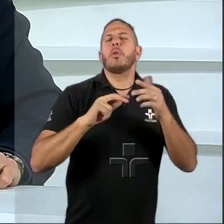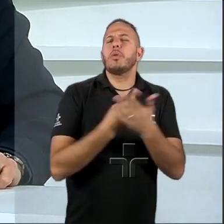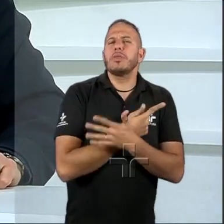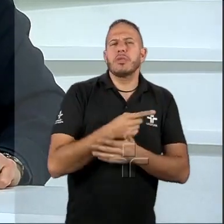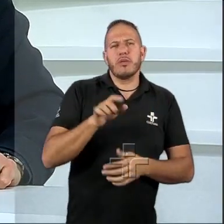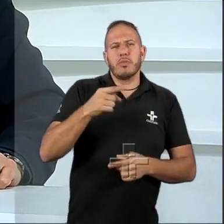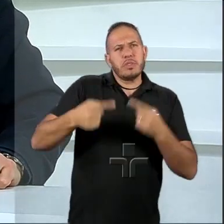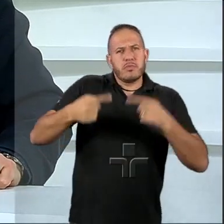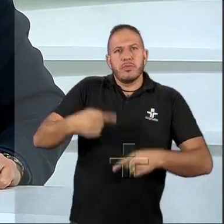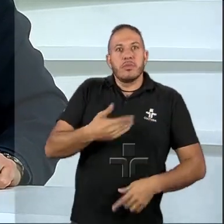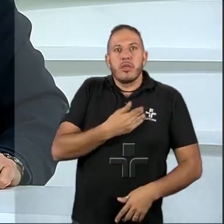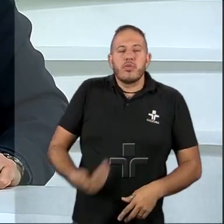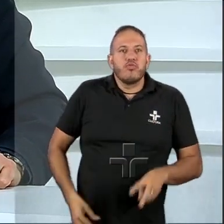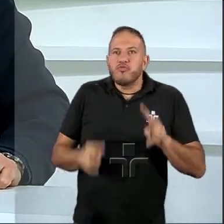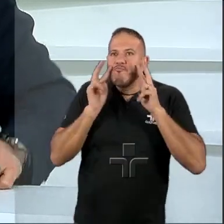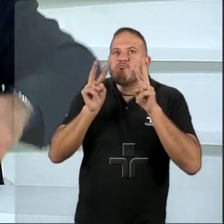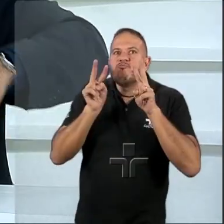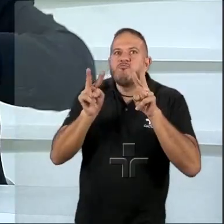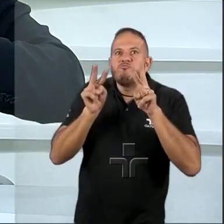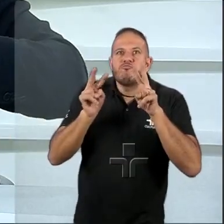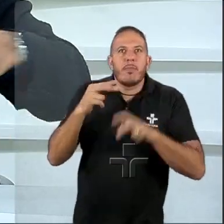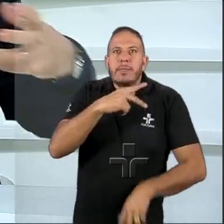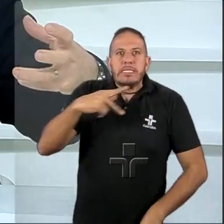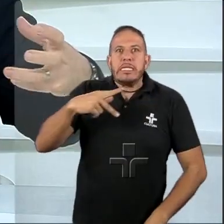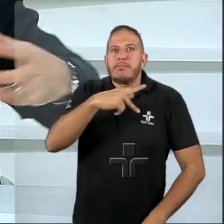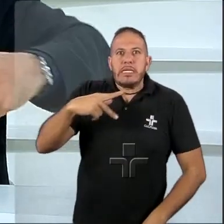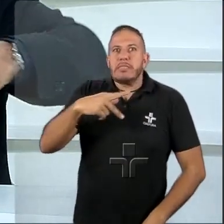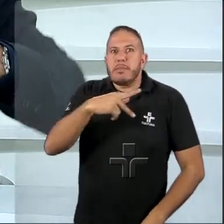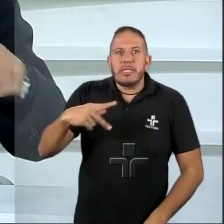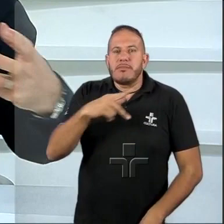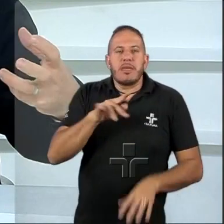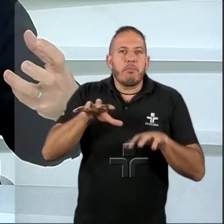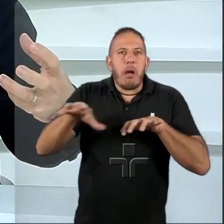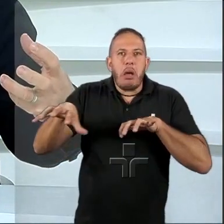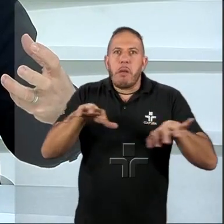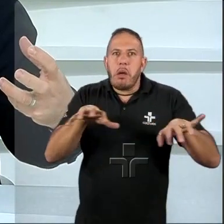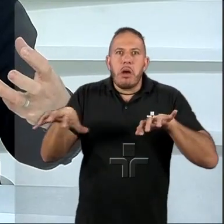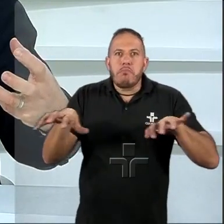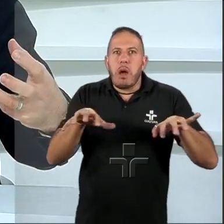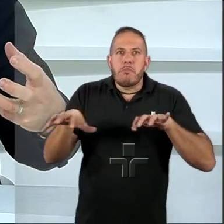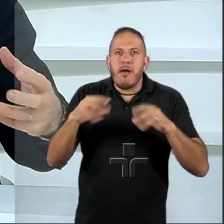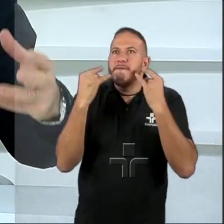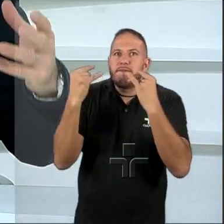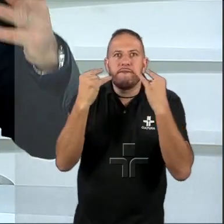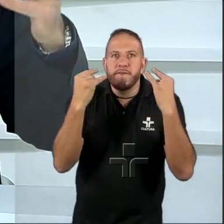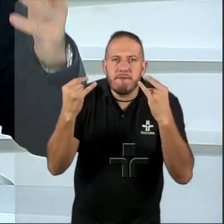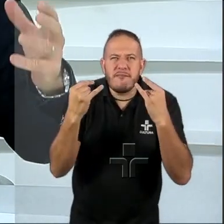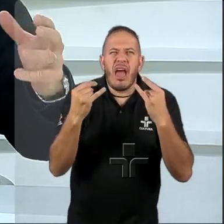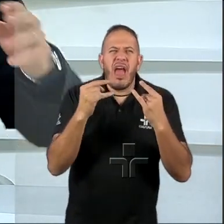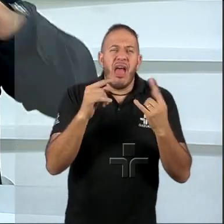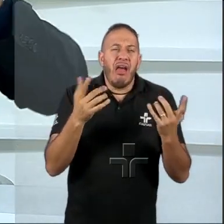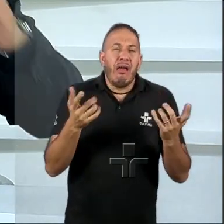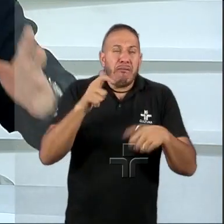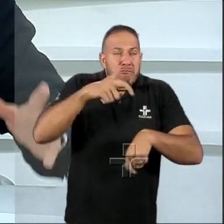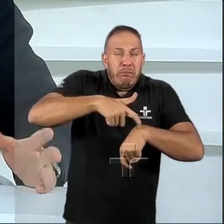estadual. Está todo mundo fixado na nacional, que está tremendamente polarizada, atraindo a atenção de todo mundo, e a gente fala, bem, ok, já agora eu